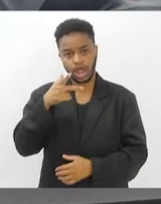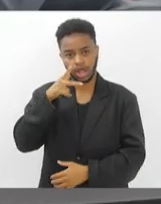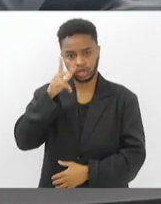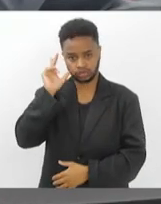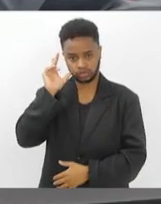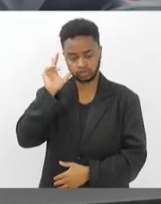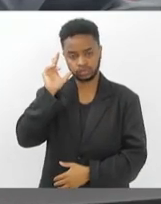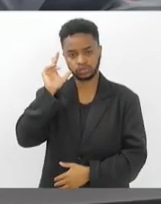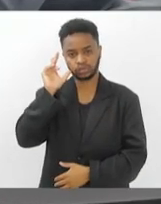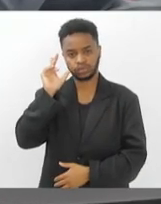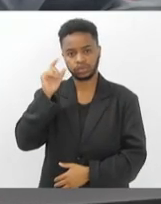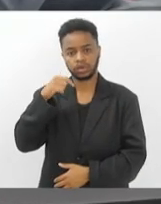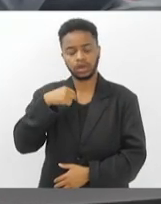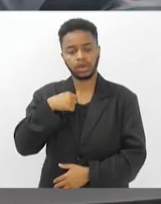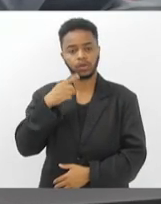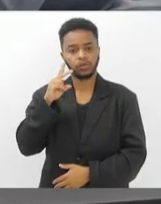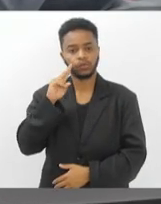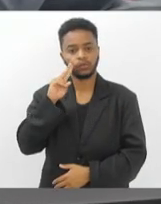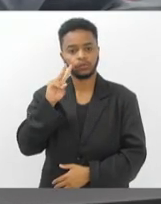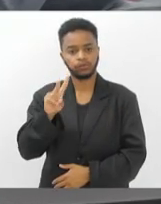Anteontem, eu vi